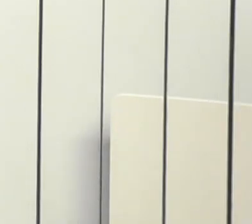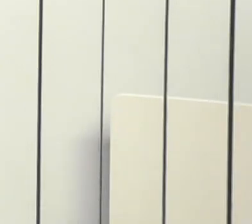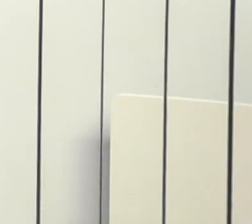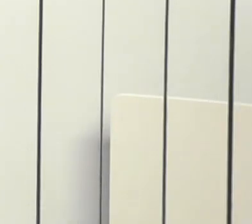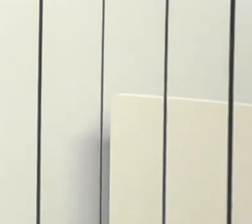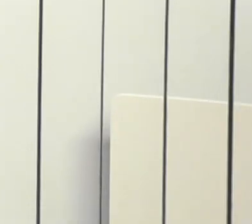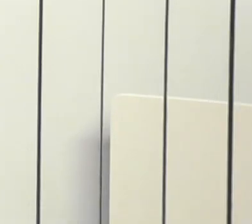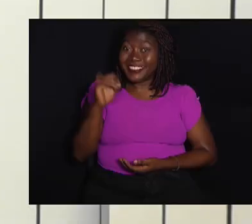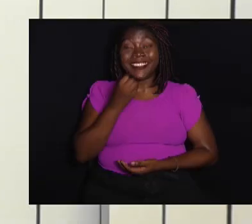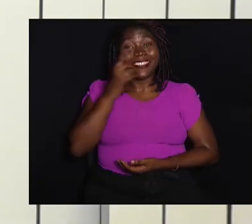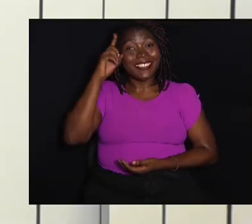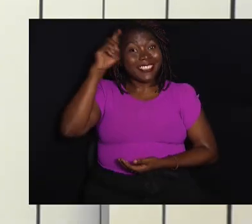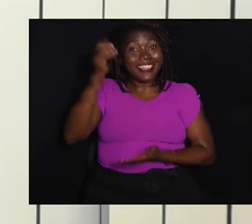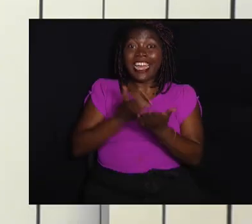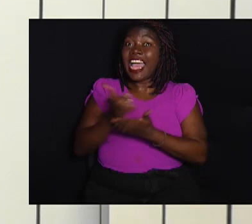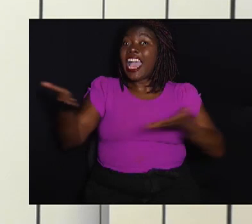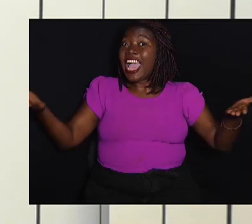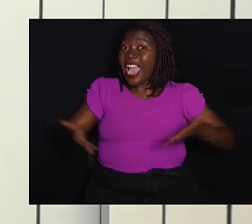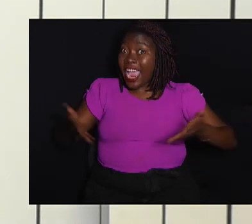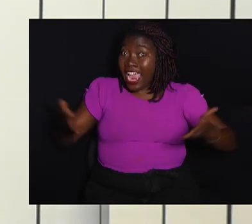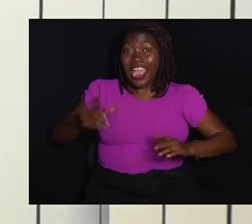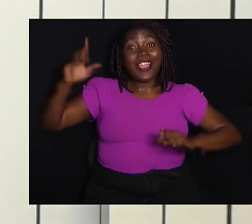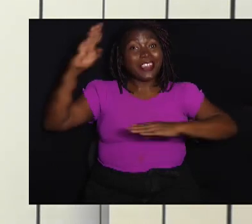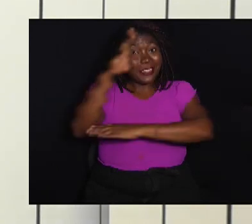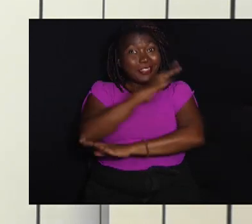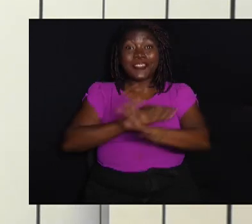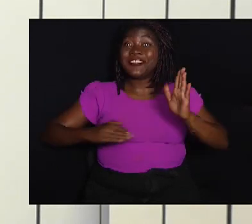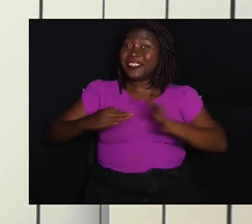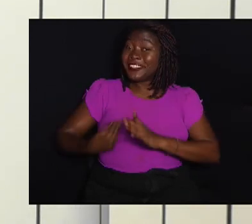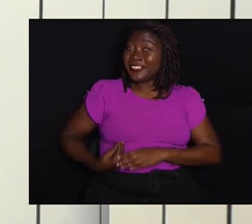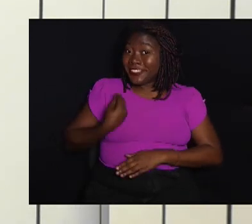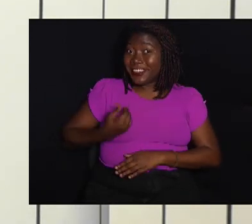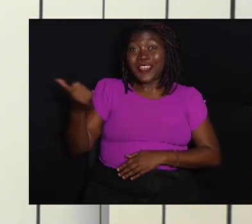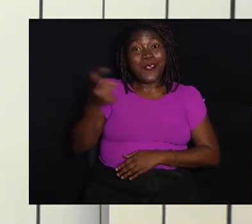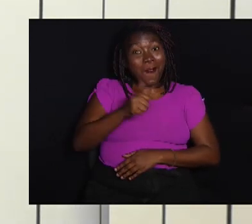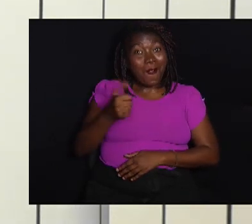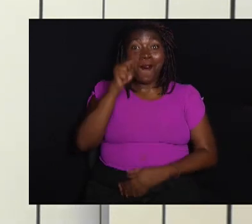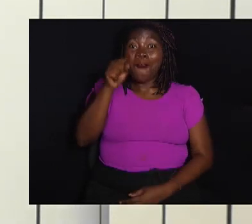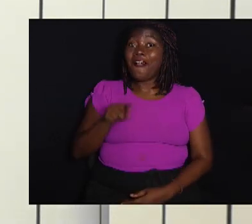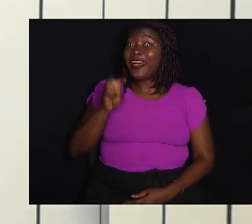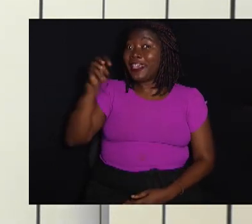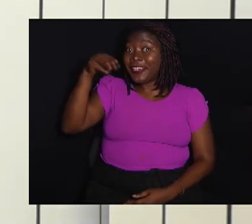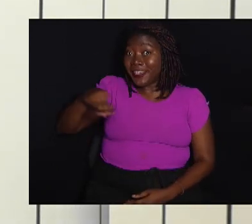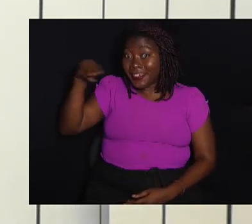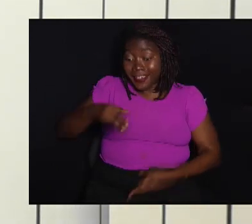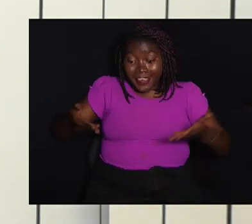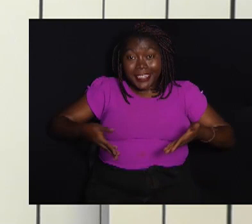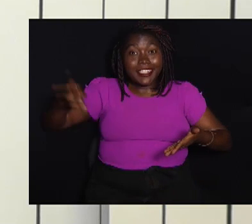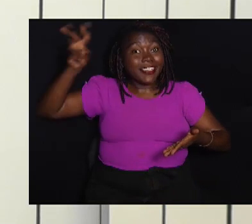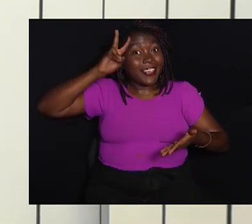Olá, bom dia! Começa agora o Câmara Total ao vivo, 11 horas mais 5 minutos, nesta